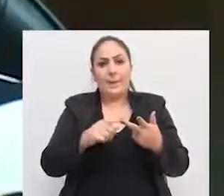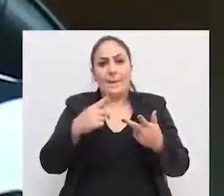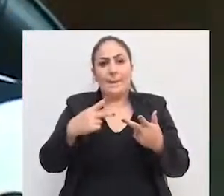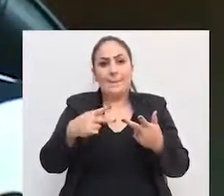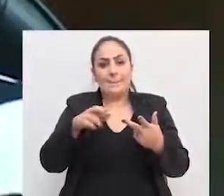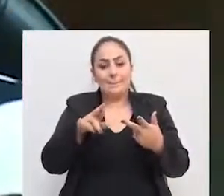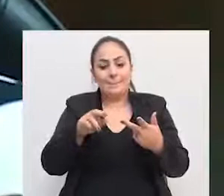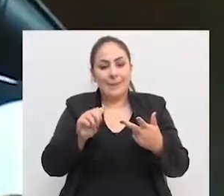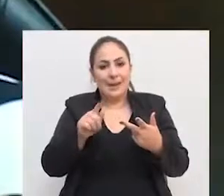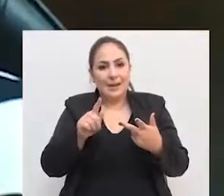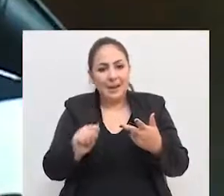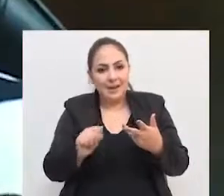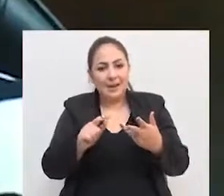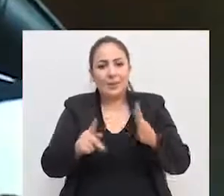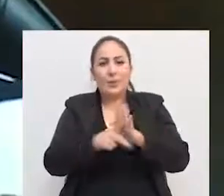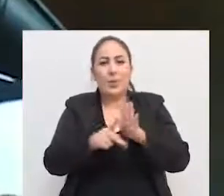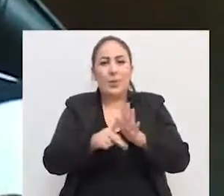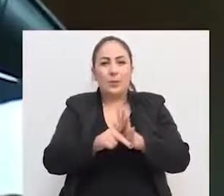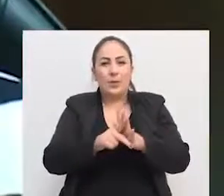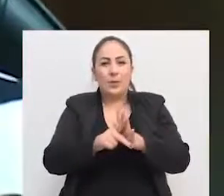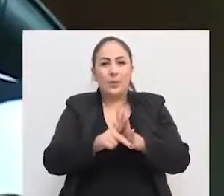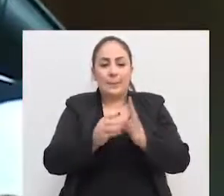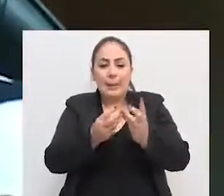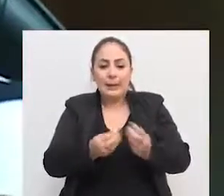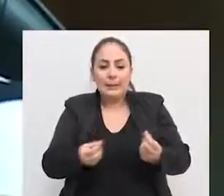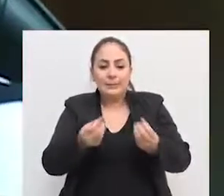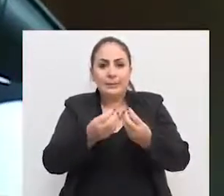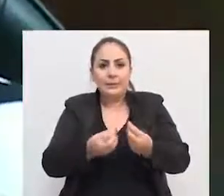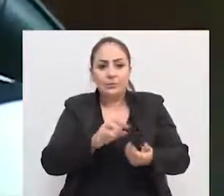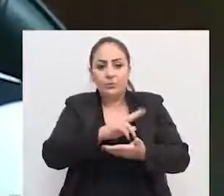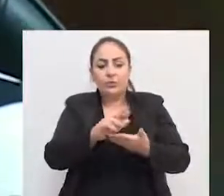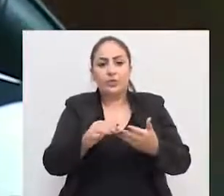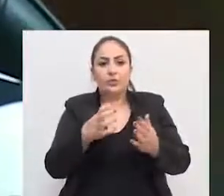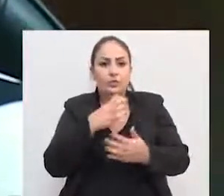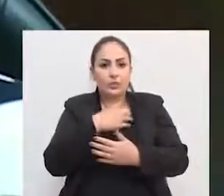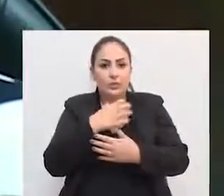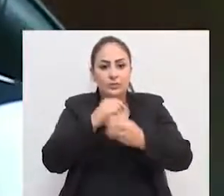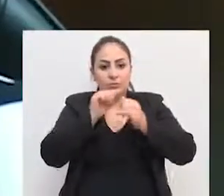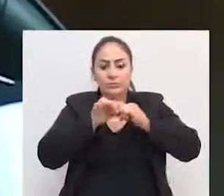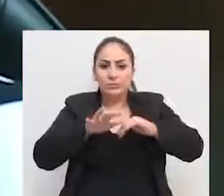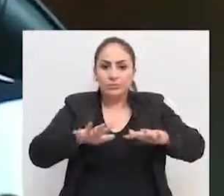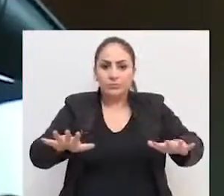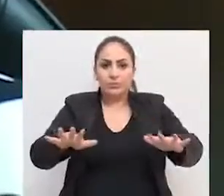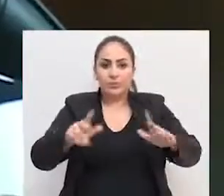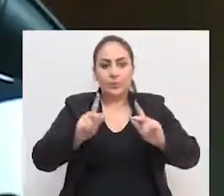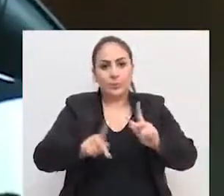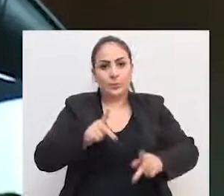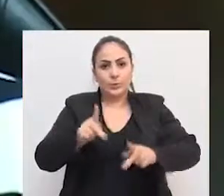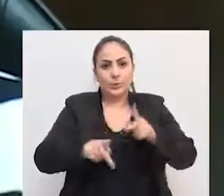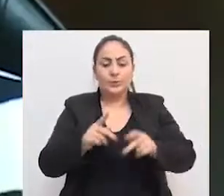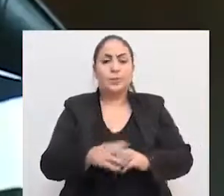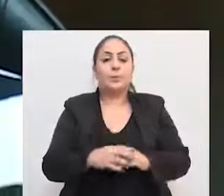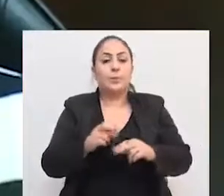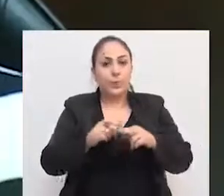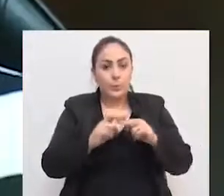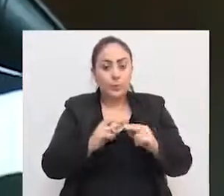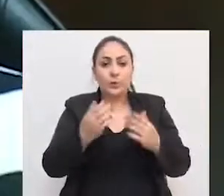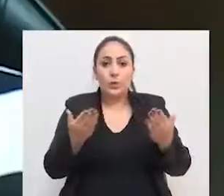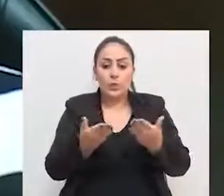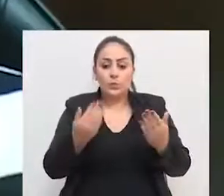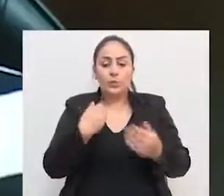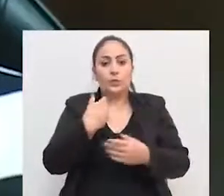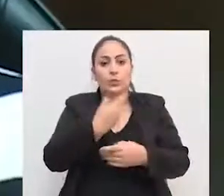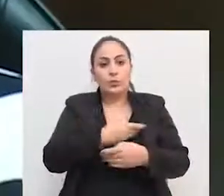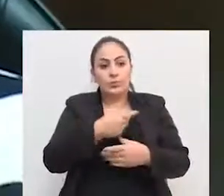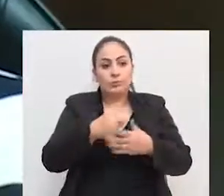a praga, causada por bactérias, micro-organismos diferentes, com diferentes formas de transmissão, né? Então, a